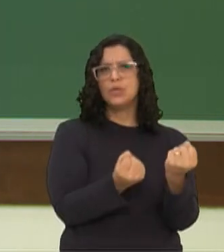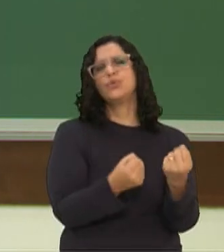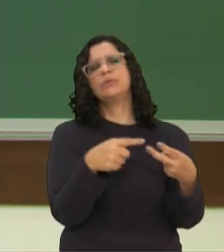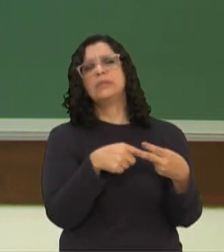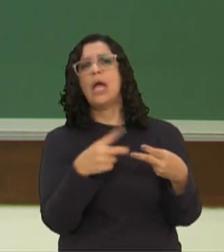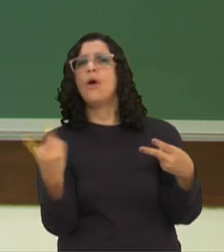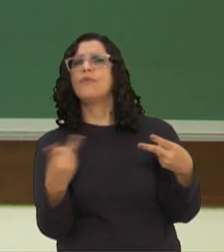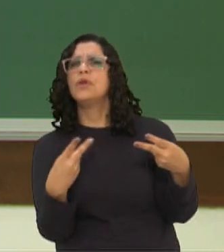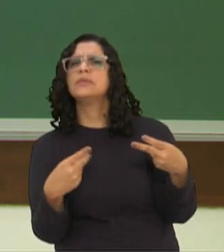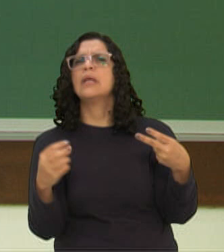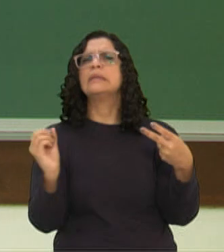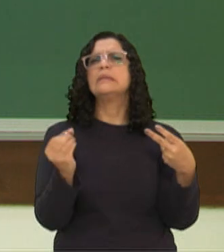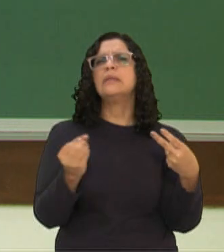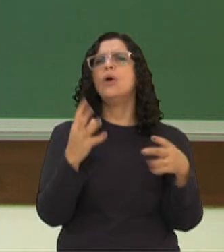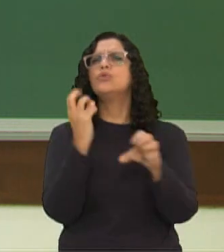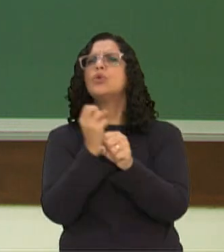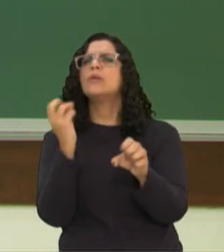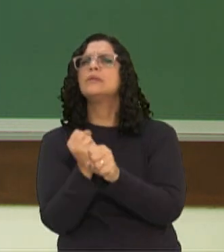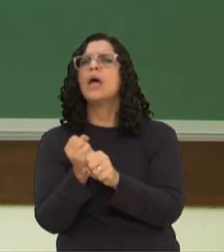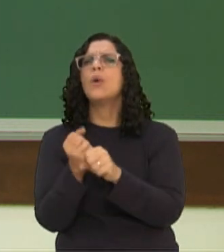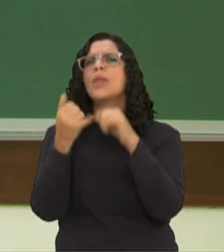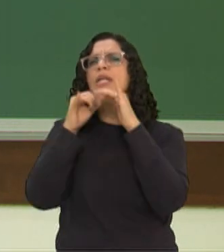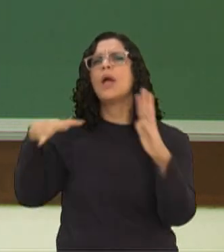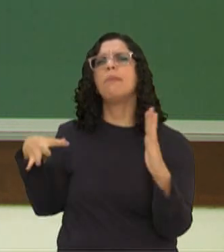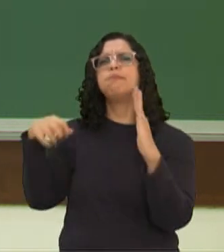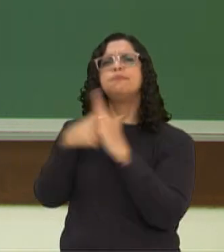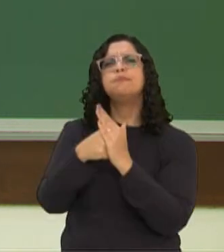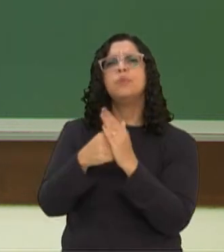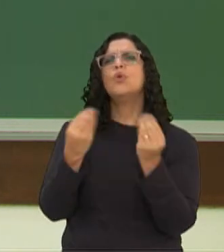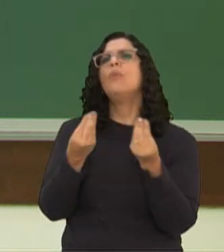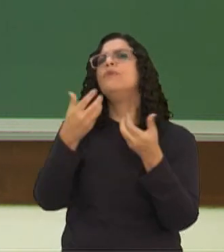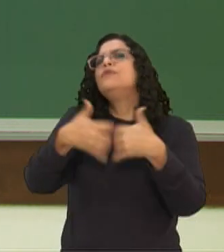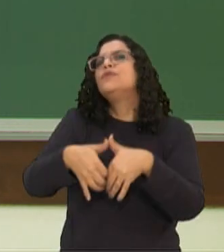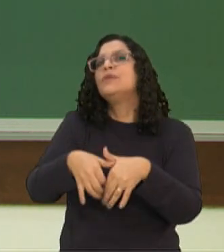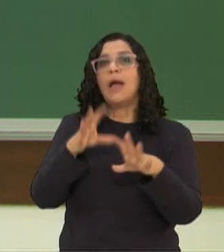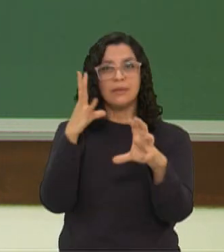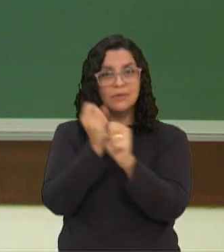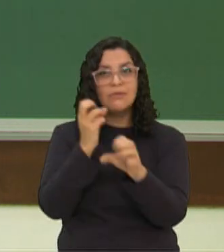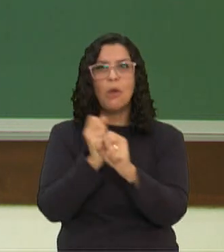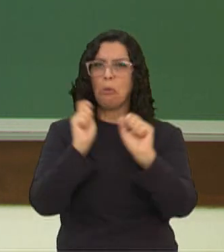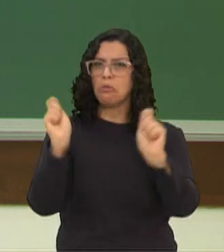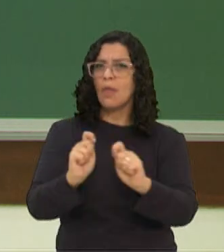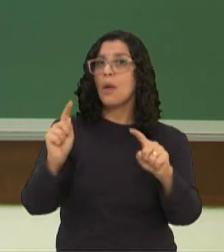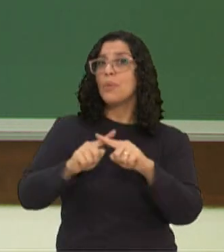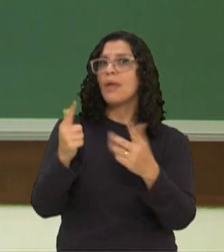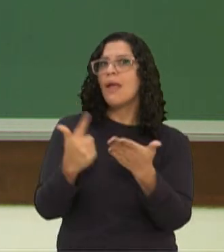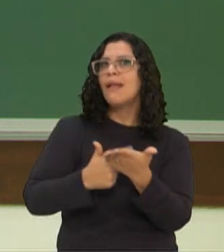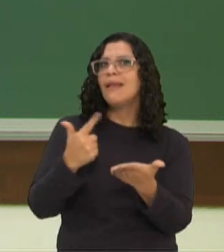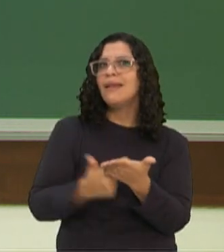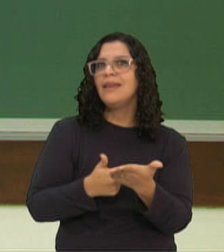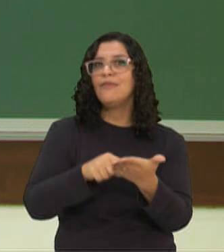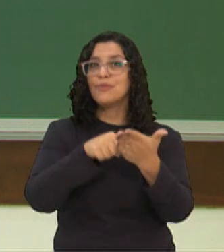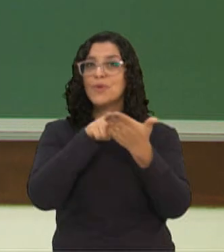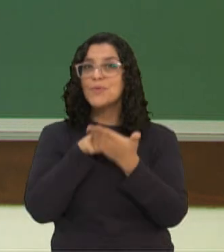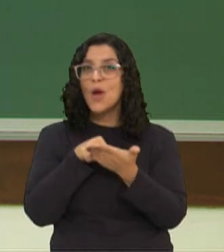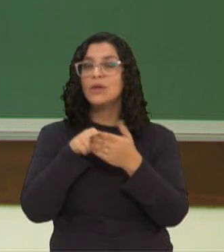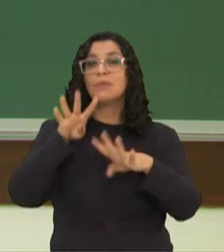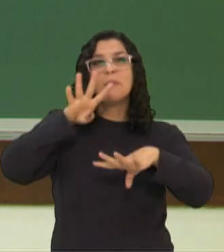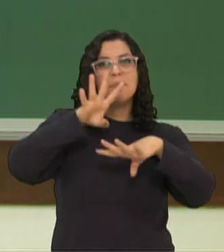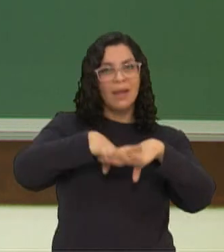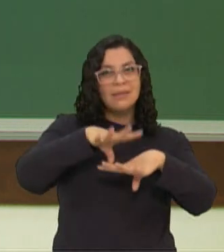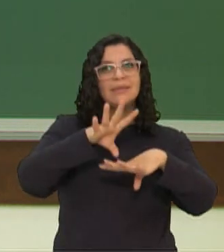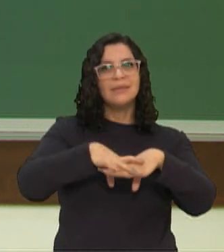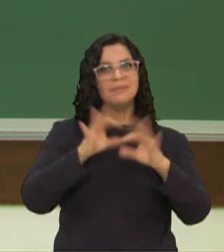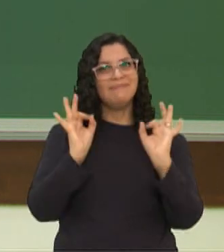uma velocidade tal, qual vai ser a energia do impacto. Isso hoje tudo a gente entendeu. O livro da natureza é o livro da